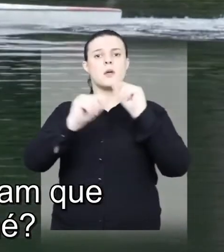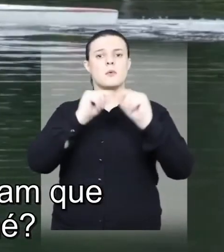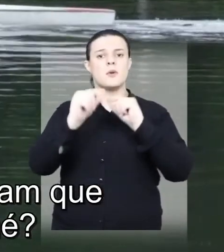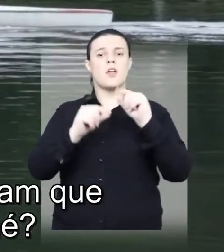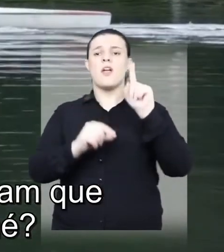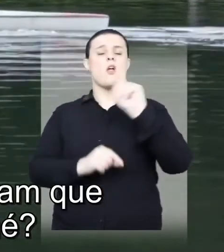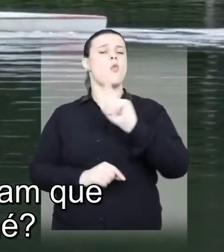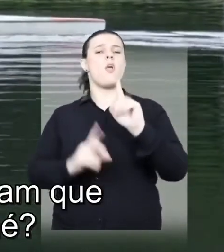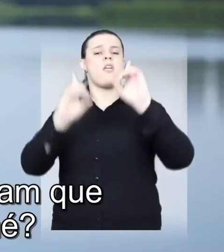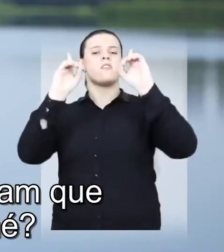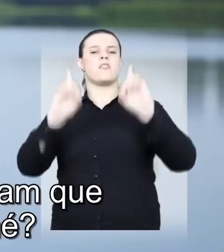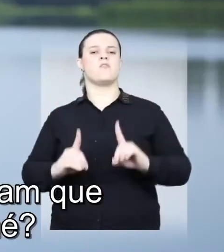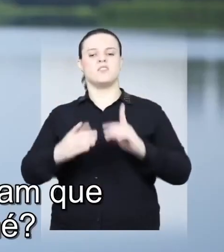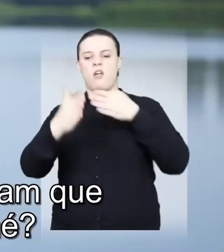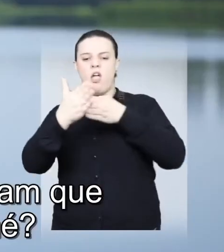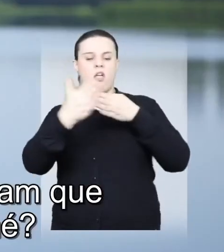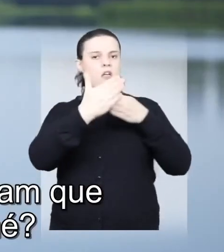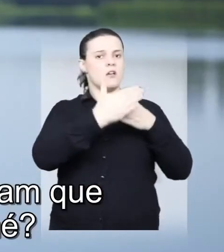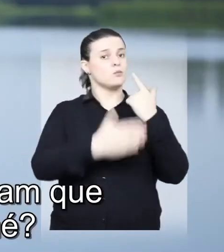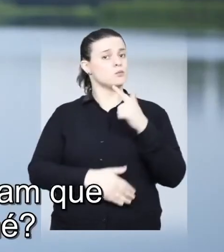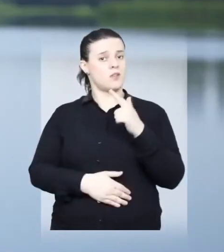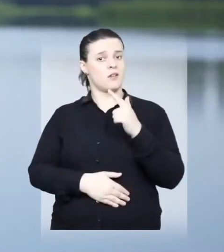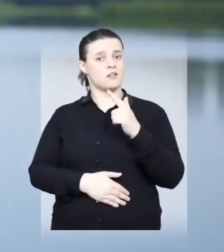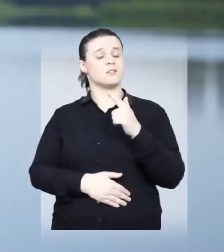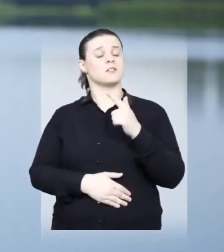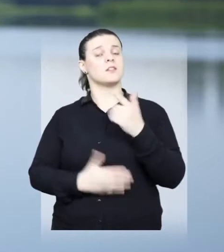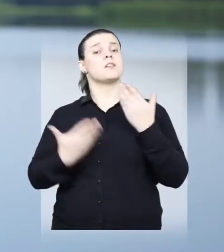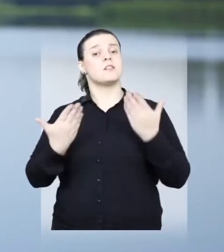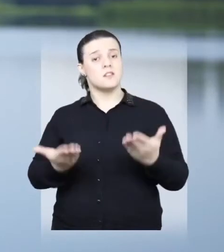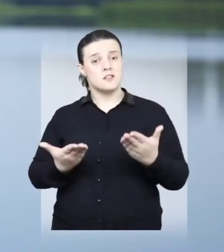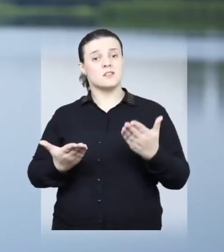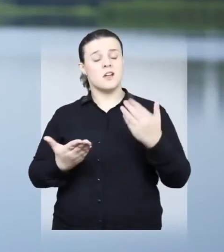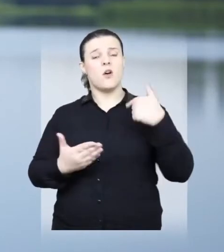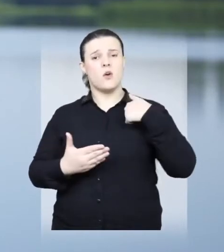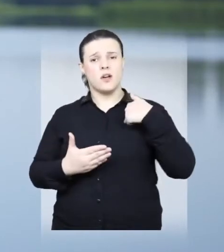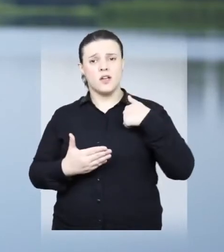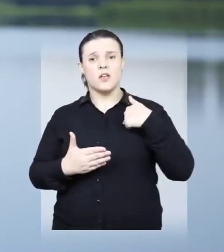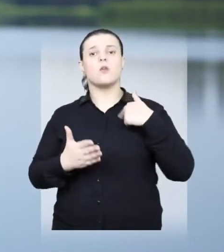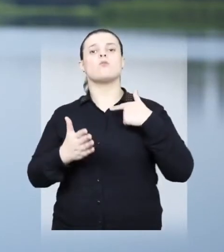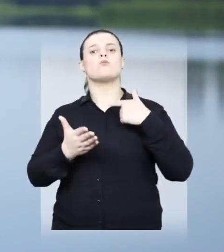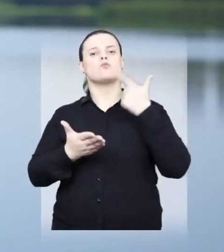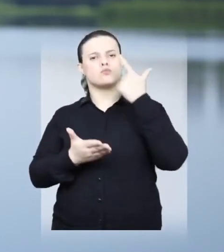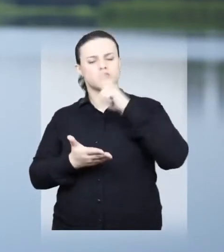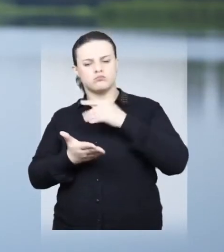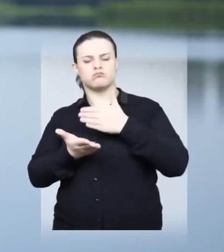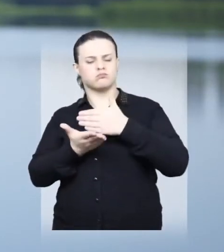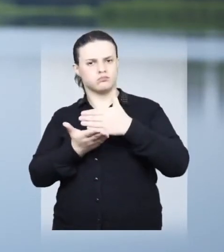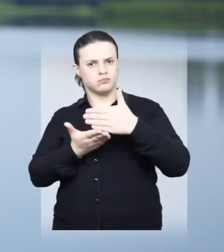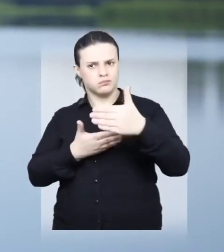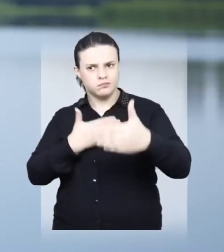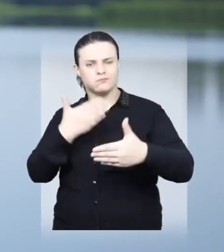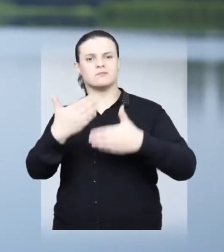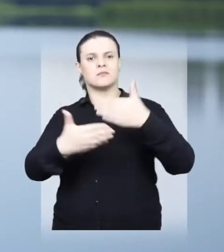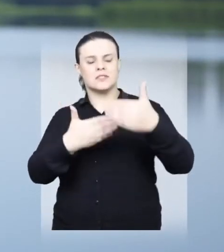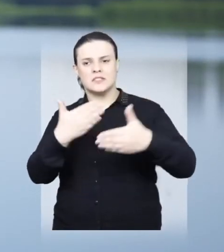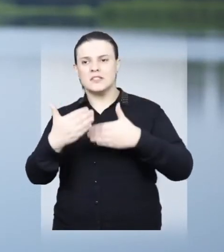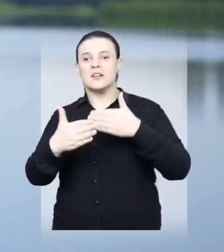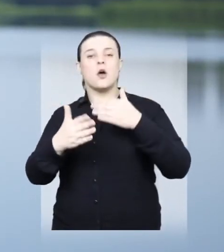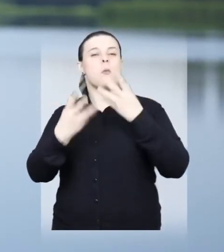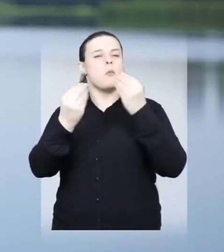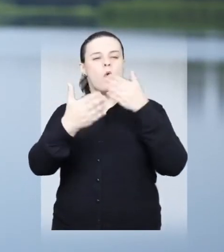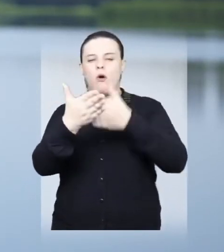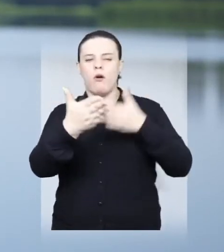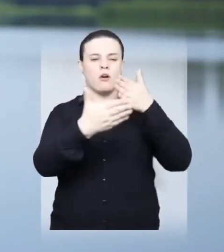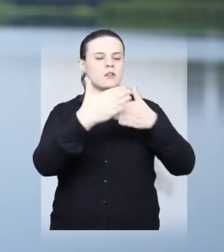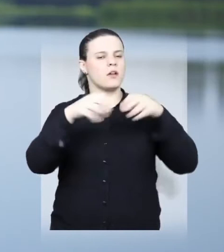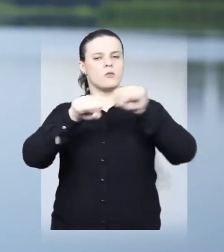é uma deficiência que limita, né? Então, eu passei a quebrar